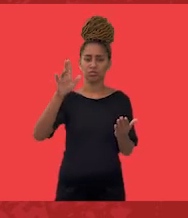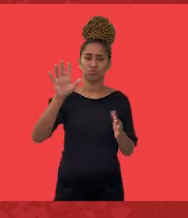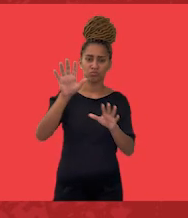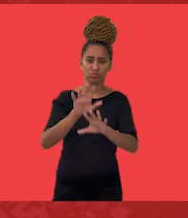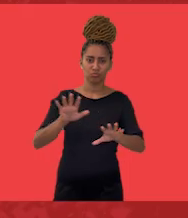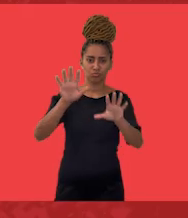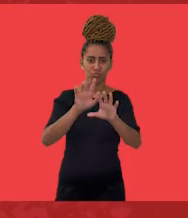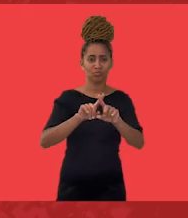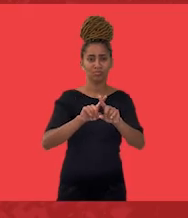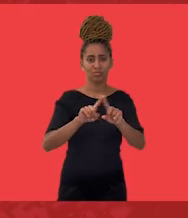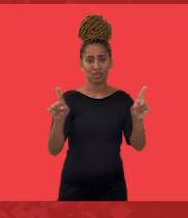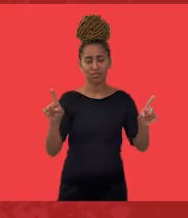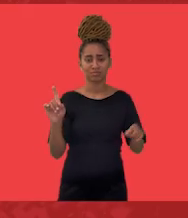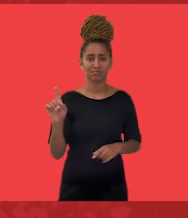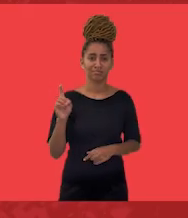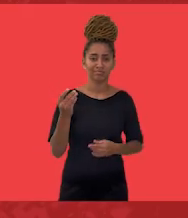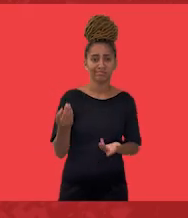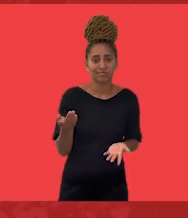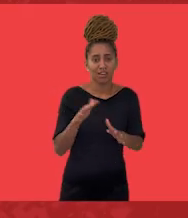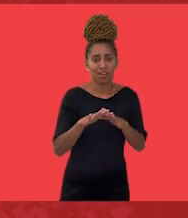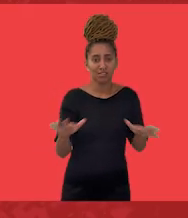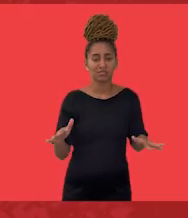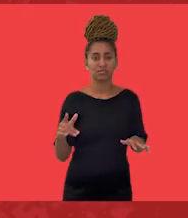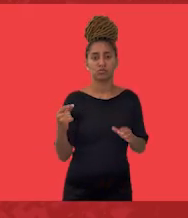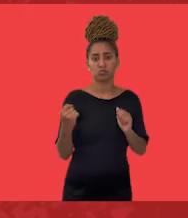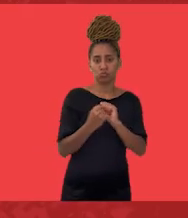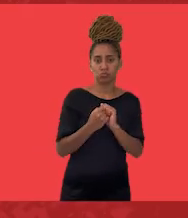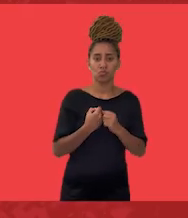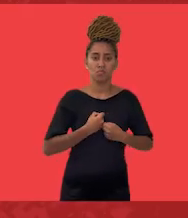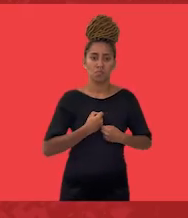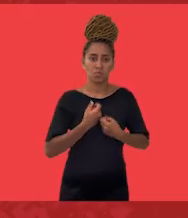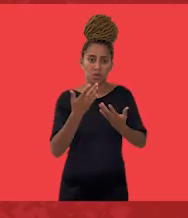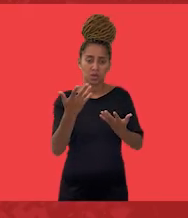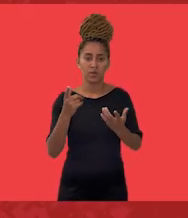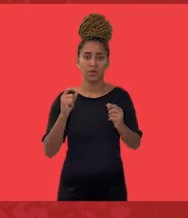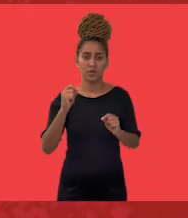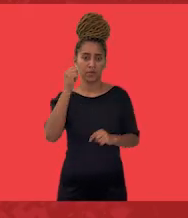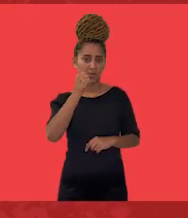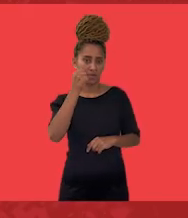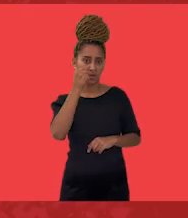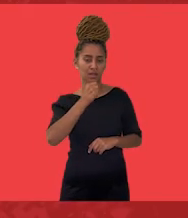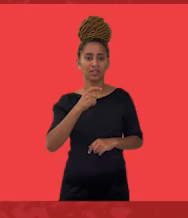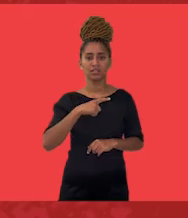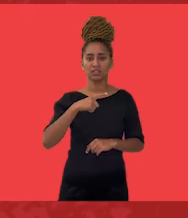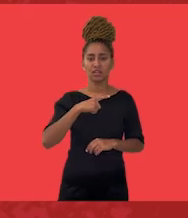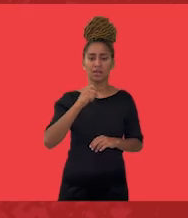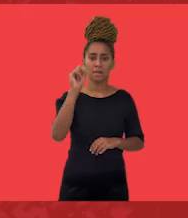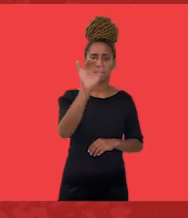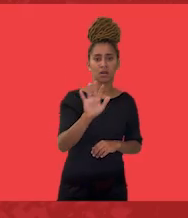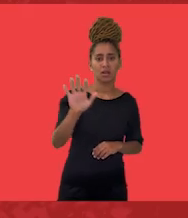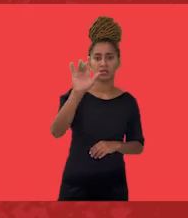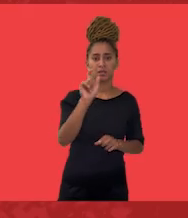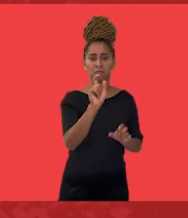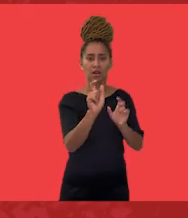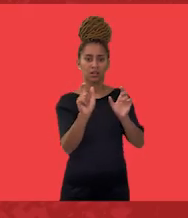uma mulher sorri e ama um homem. E juntos eles compõem uma canção,